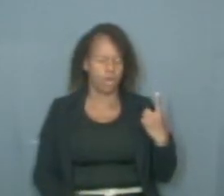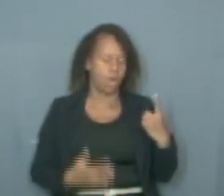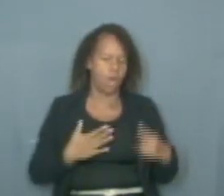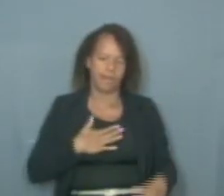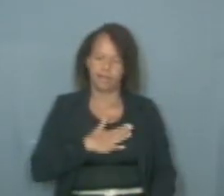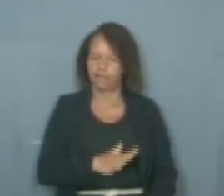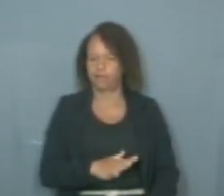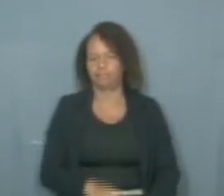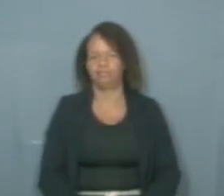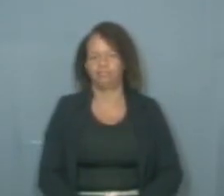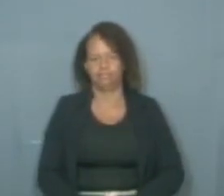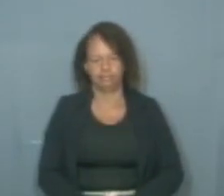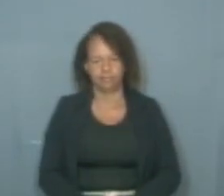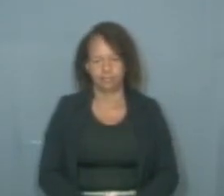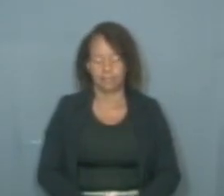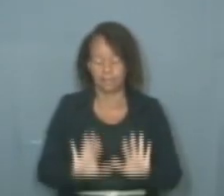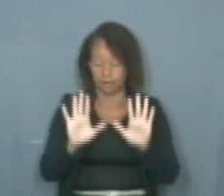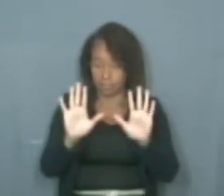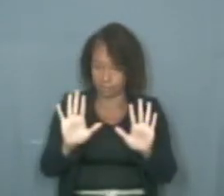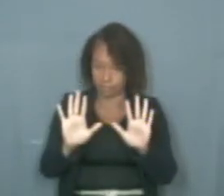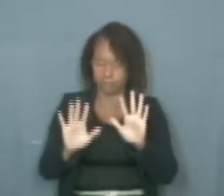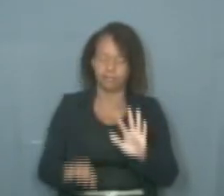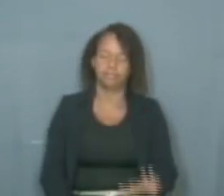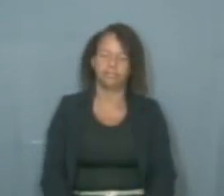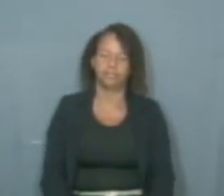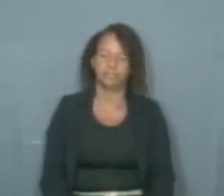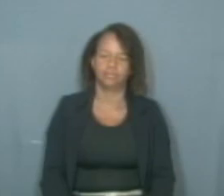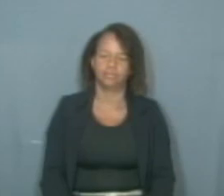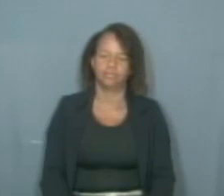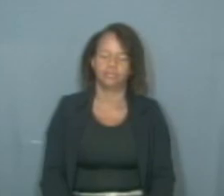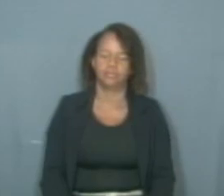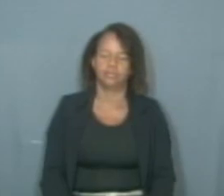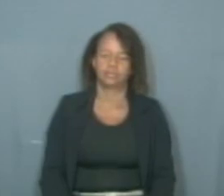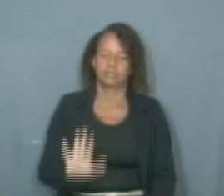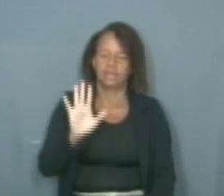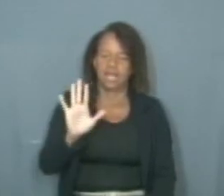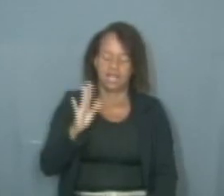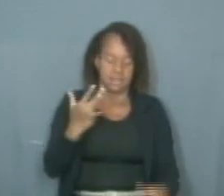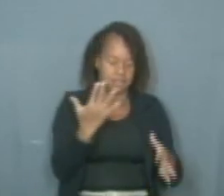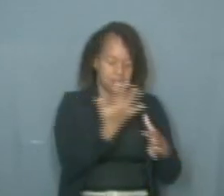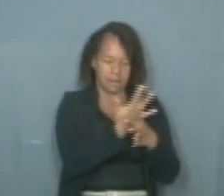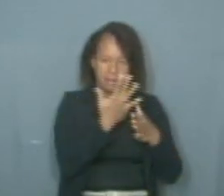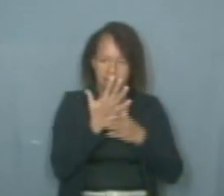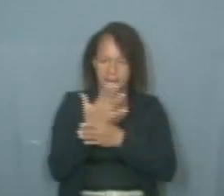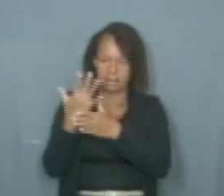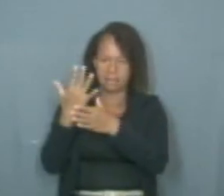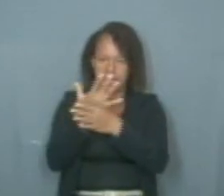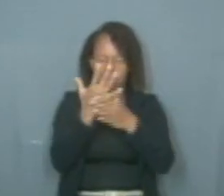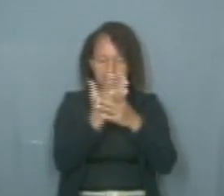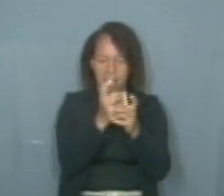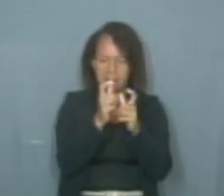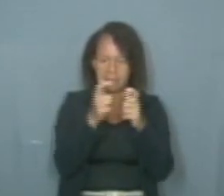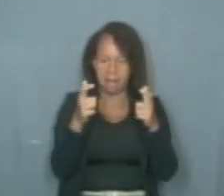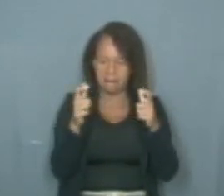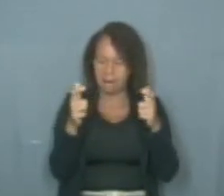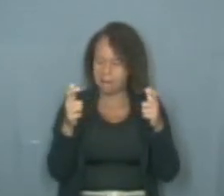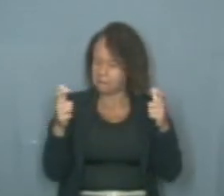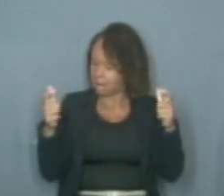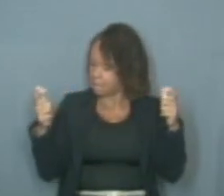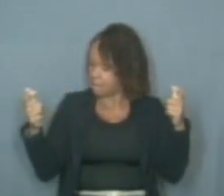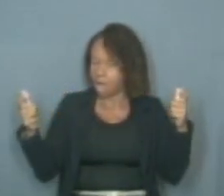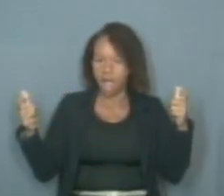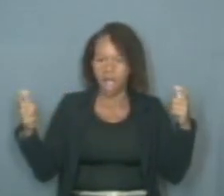inumano. Na medida, senhoras e senhores, em que as cidades foram crescendo,